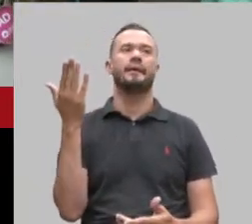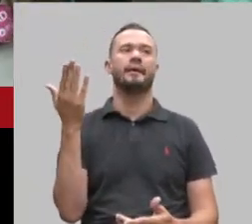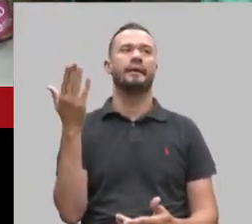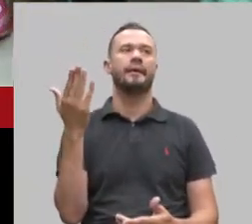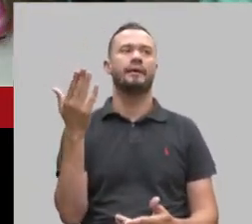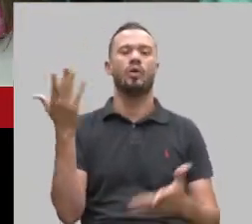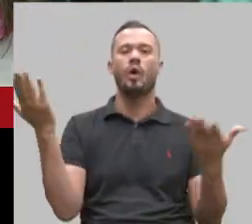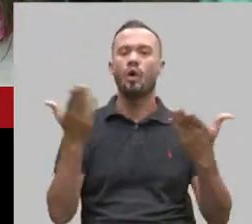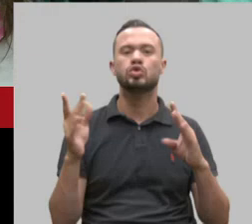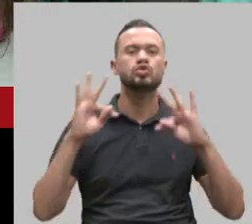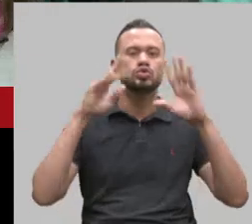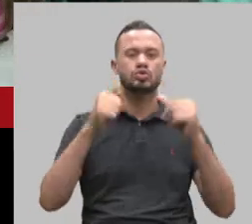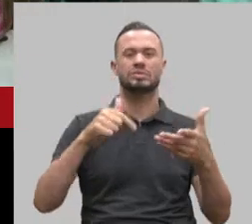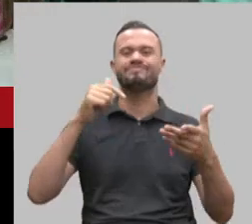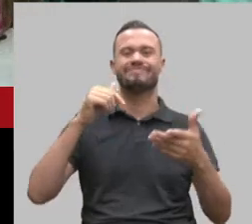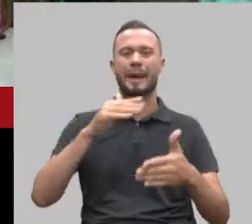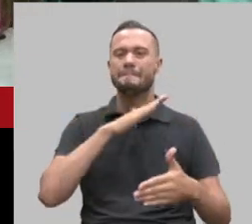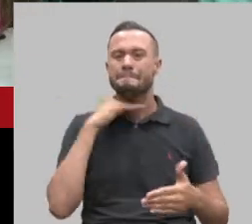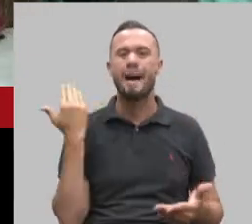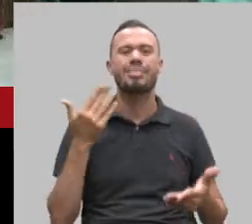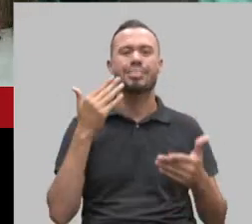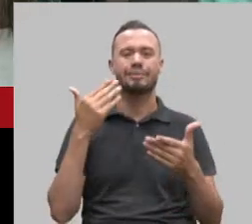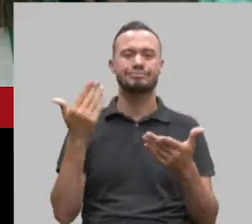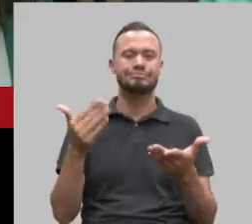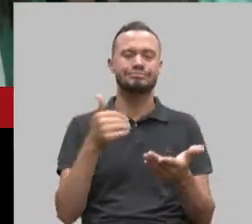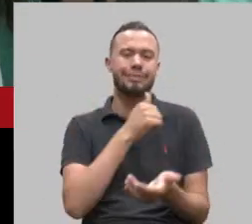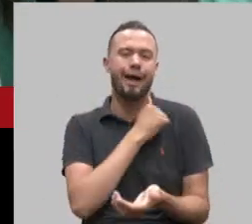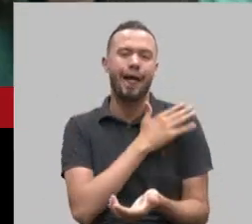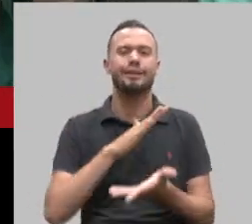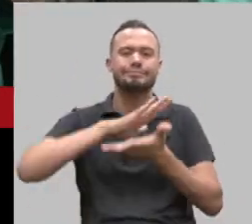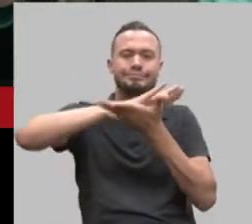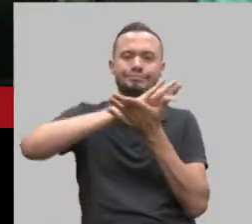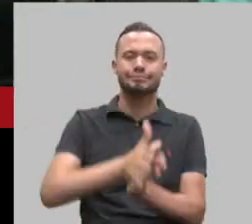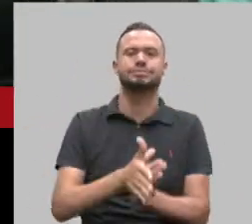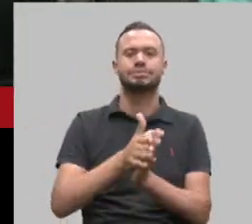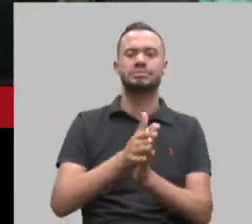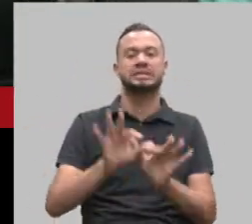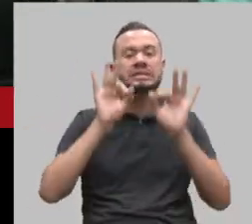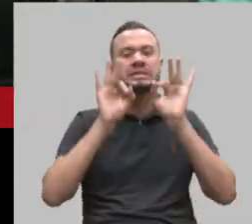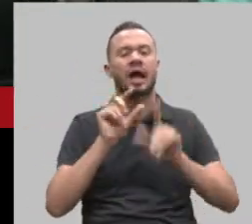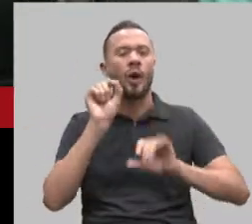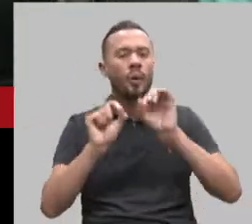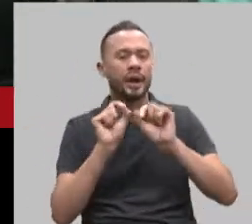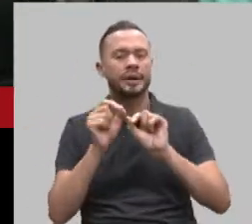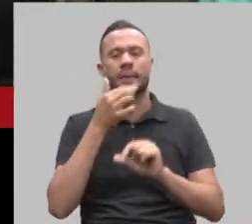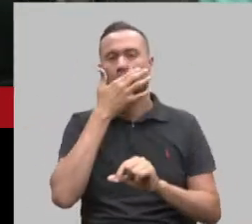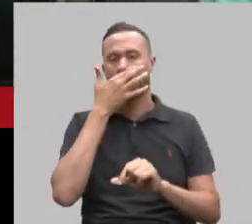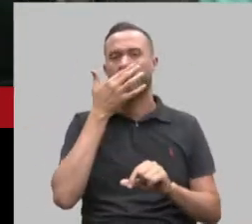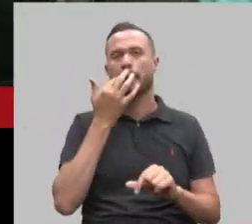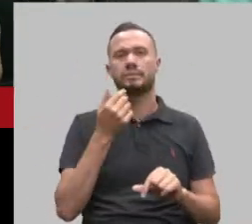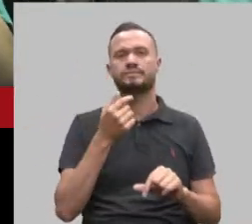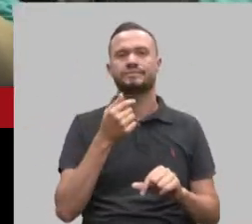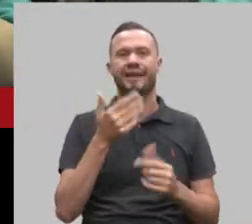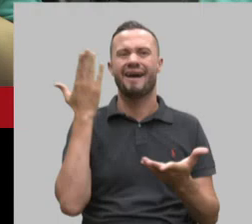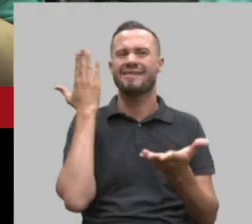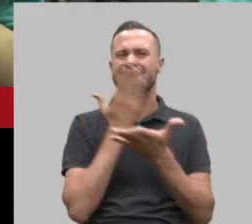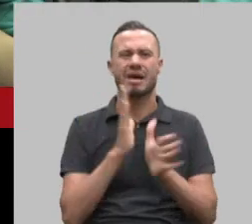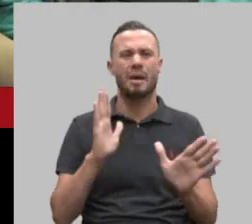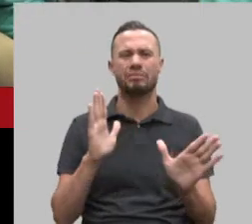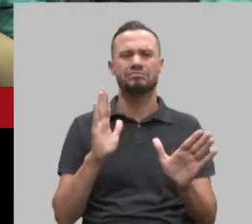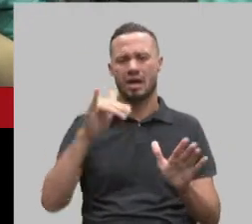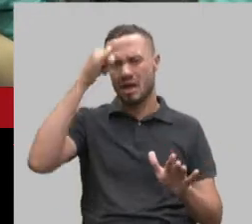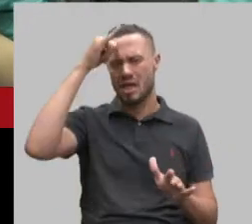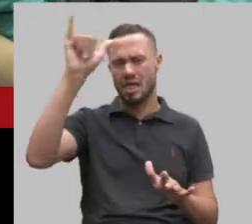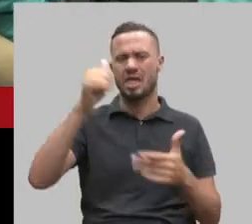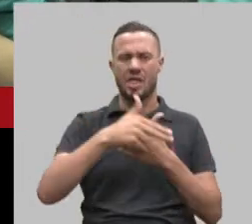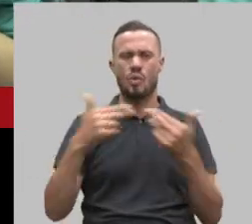o sistema oprime Então nada mais justo nada mais eficaz do que cortar esse mal pela raiz e a